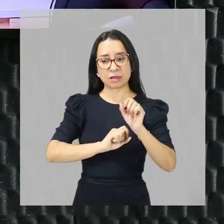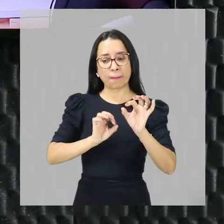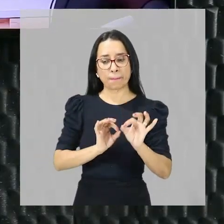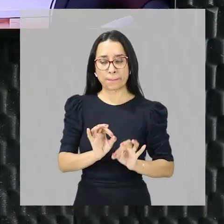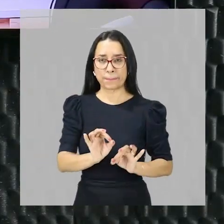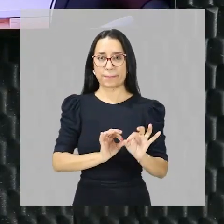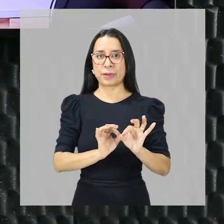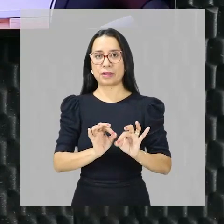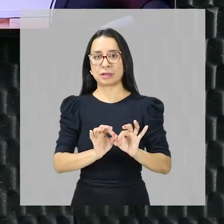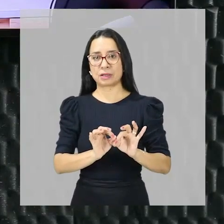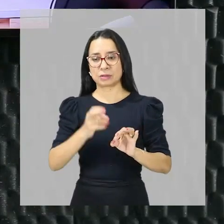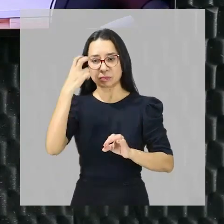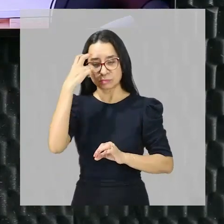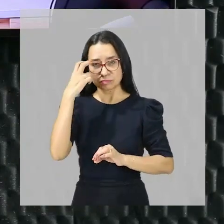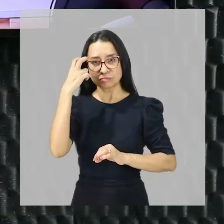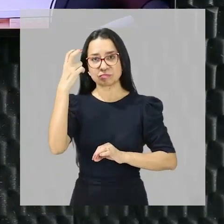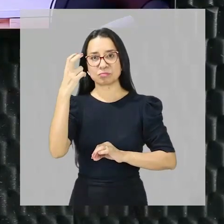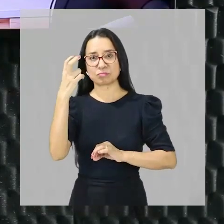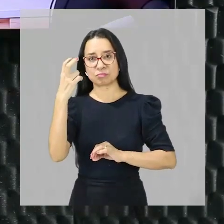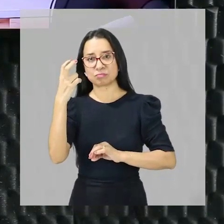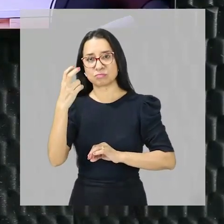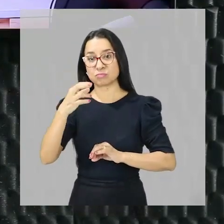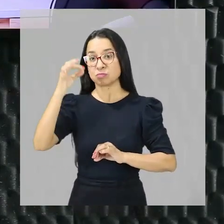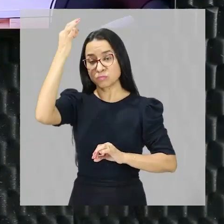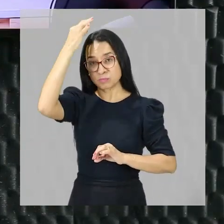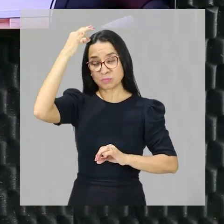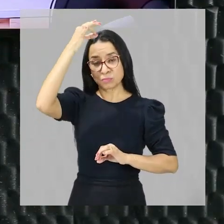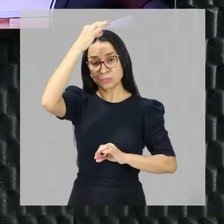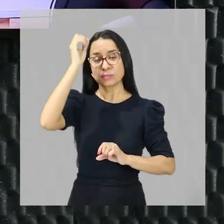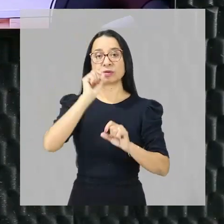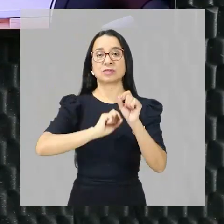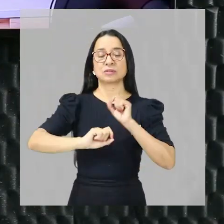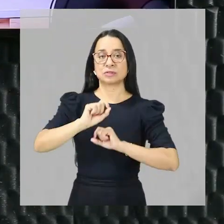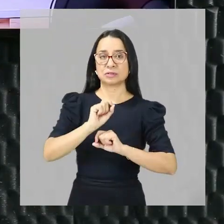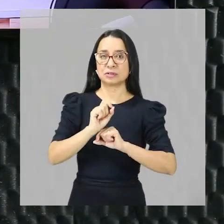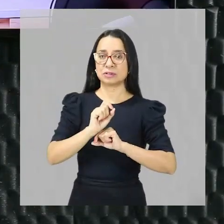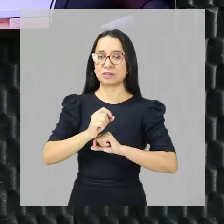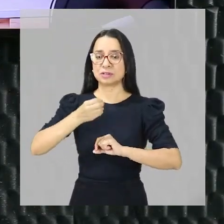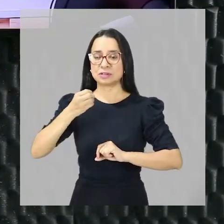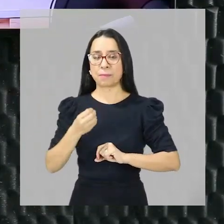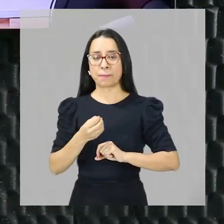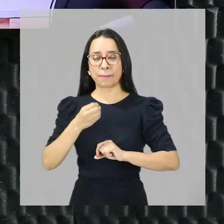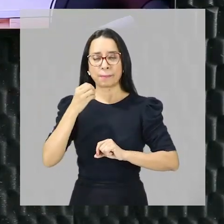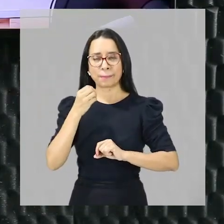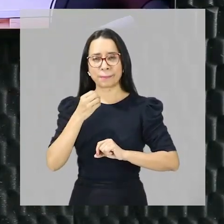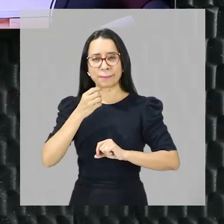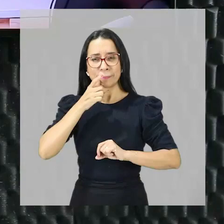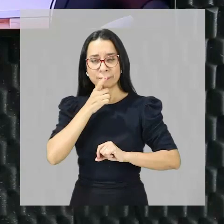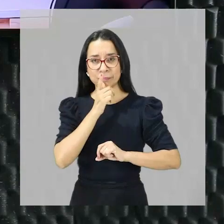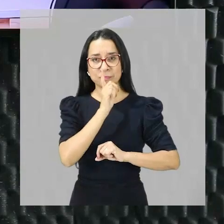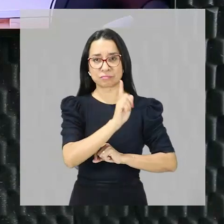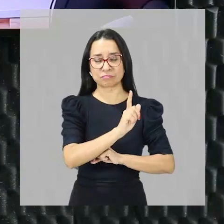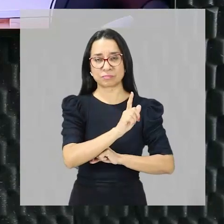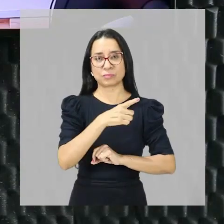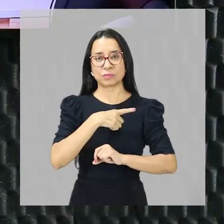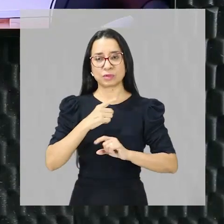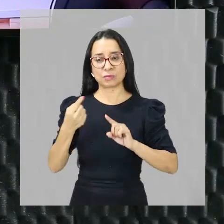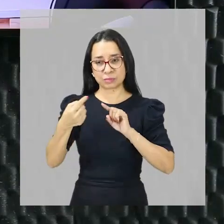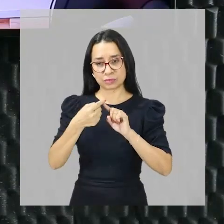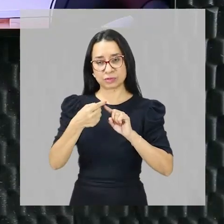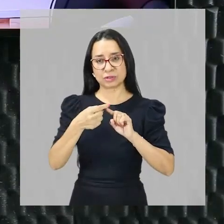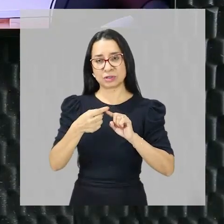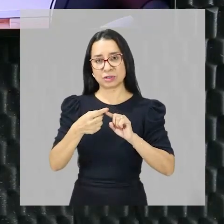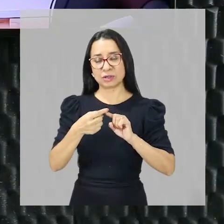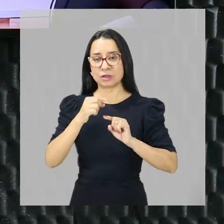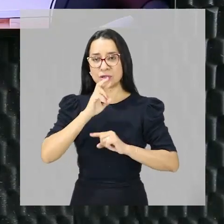preparado, intelectualmente, espiritualmente, para chegar lá e, ó, dar show e alcançar teu objetivo, gabaritar tua